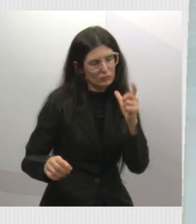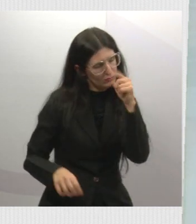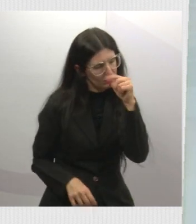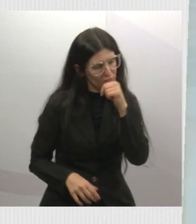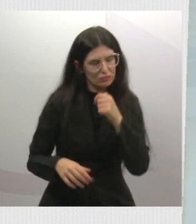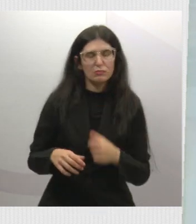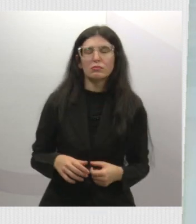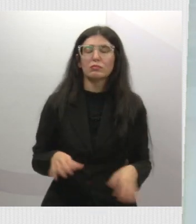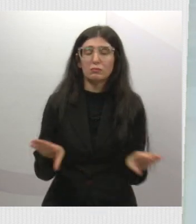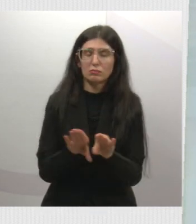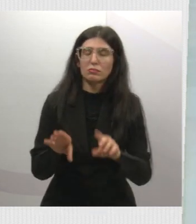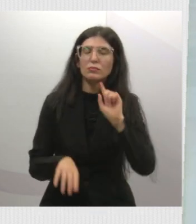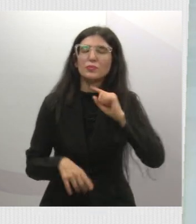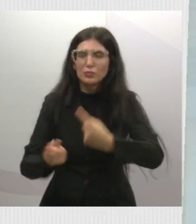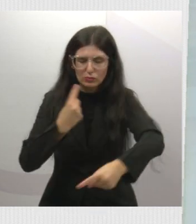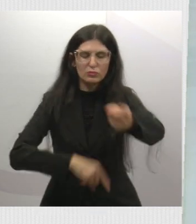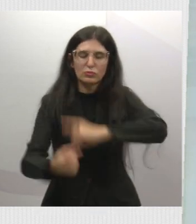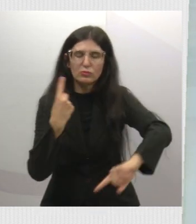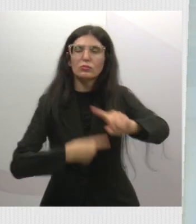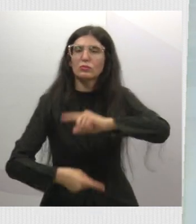106.730.000 e realizado